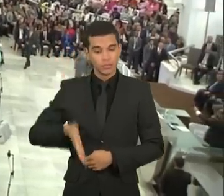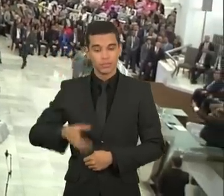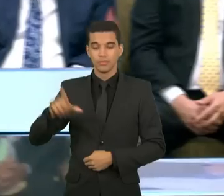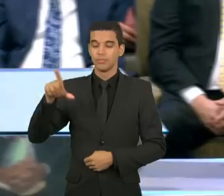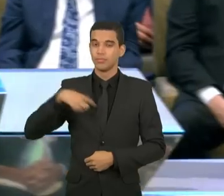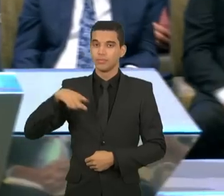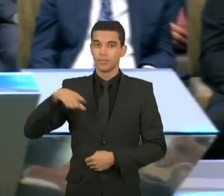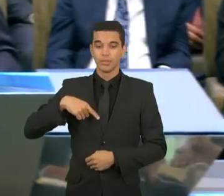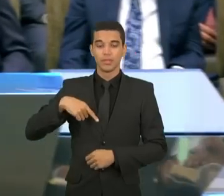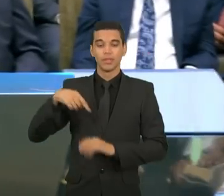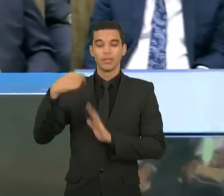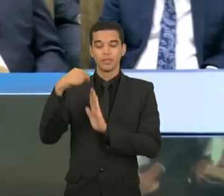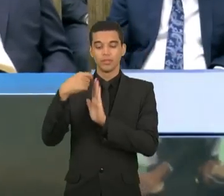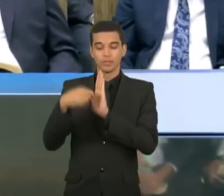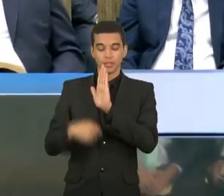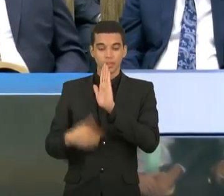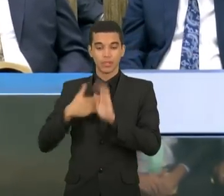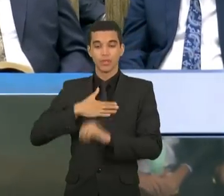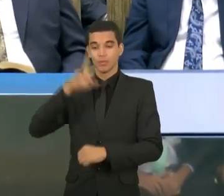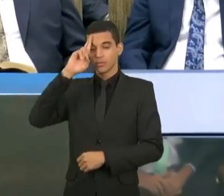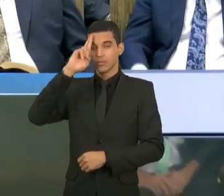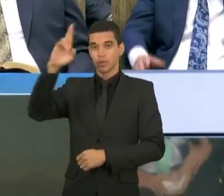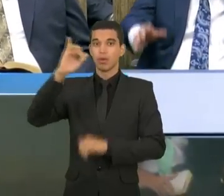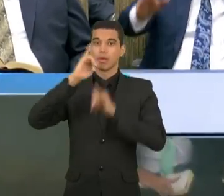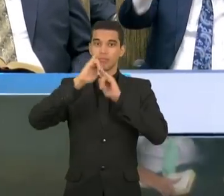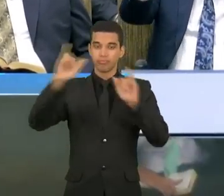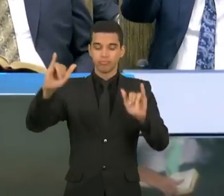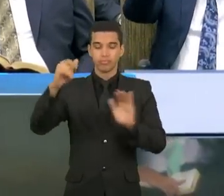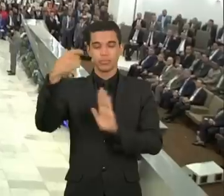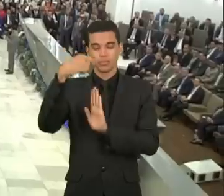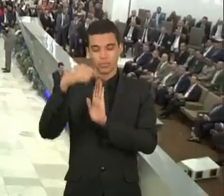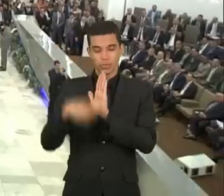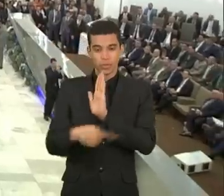escrita por mim, diz o Senhor.